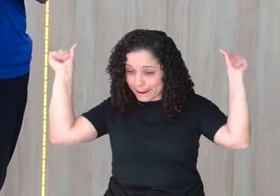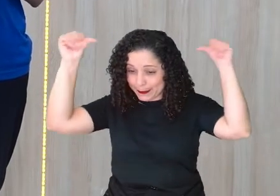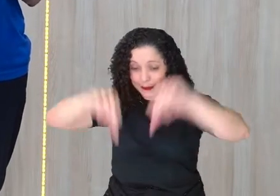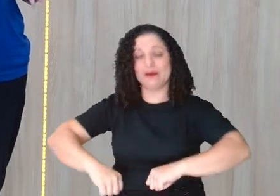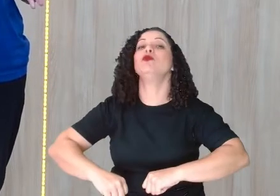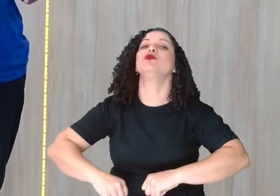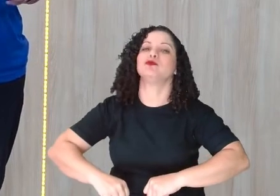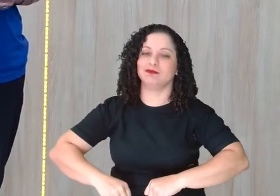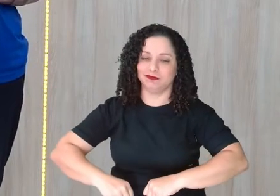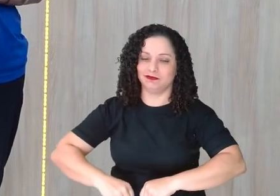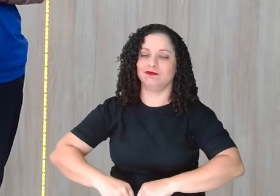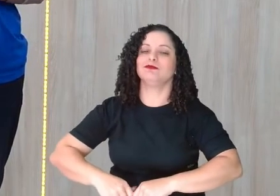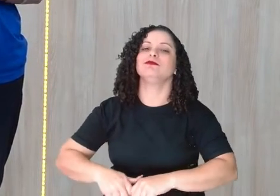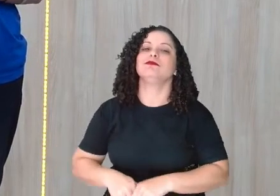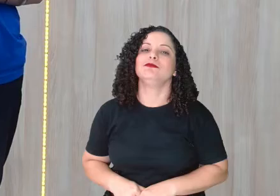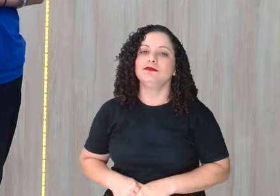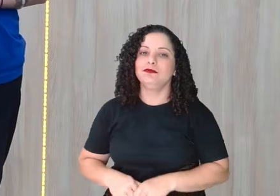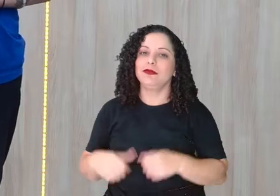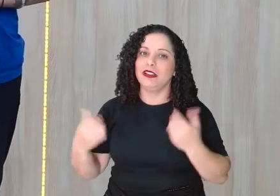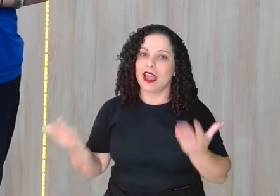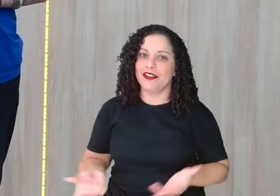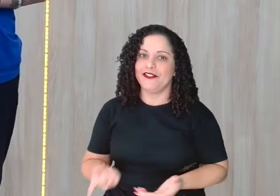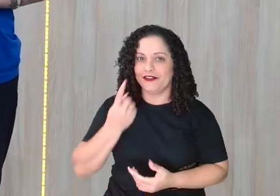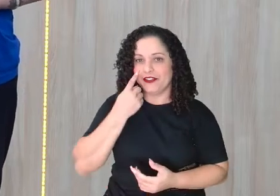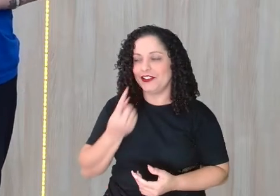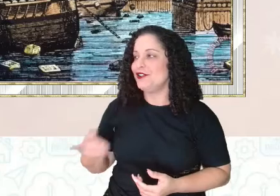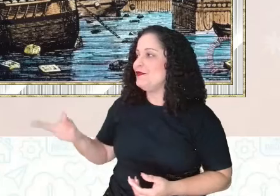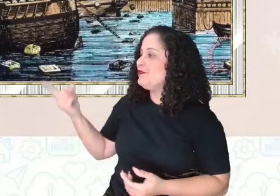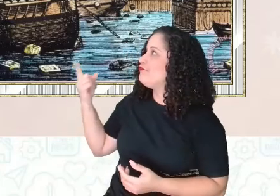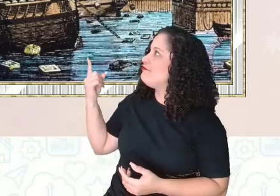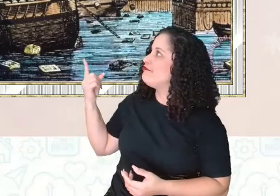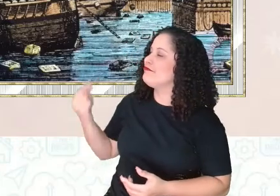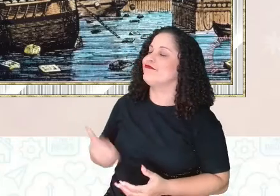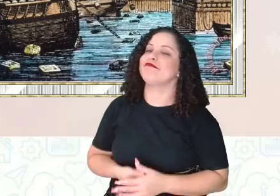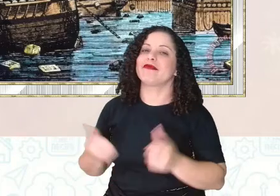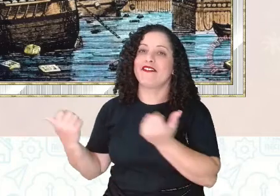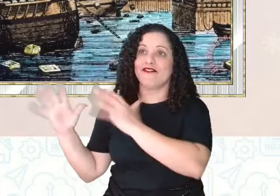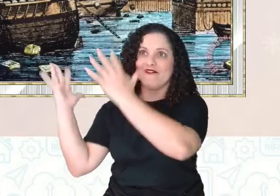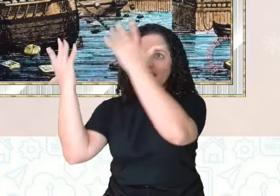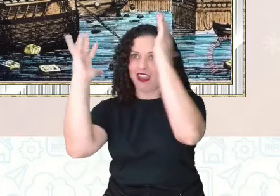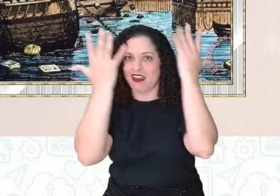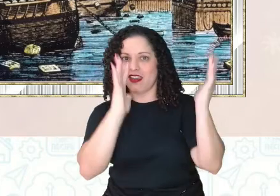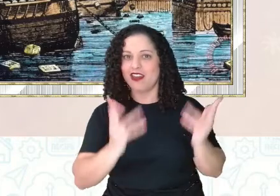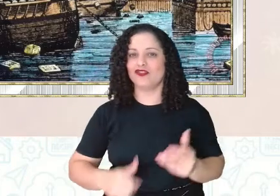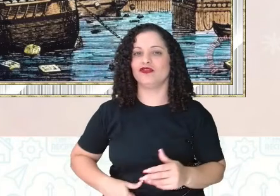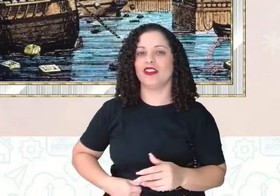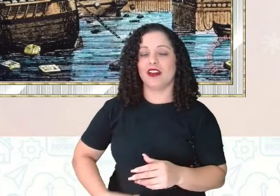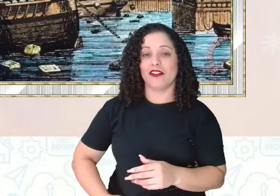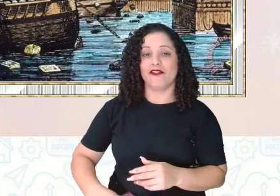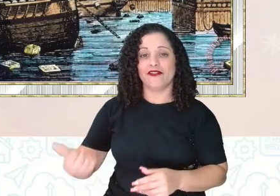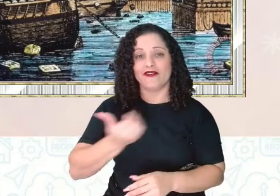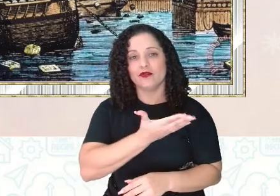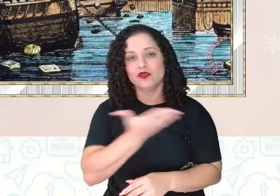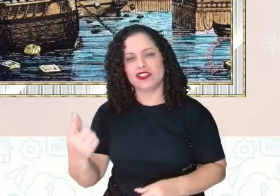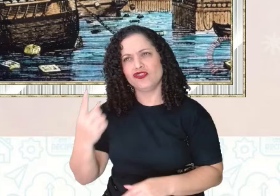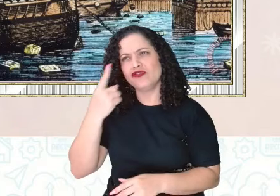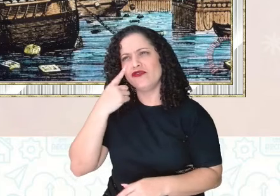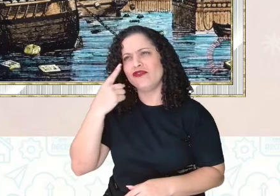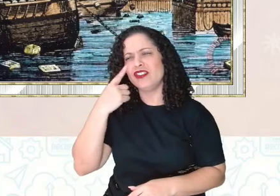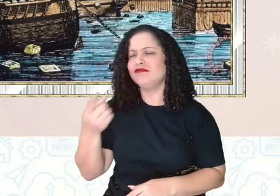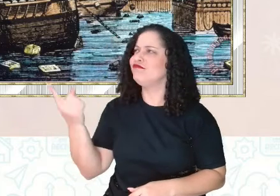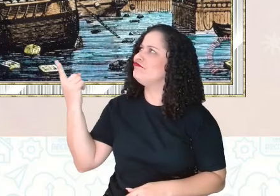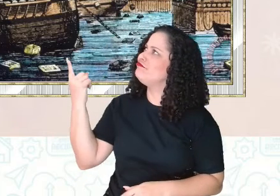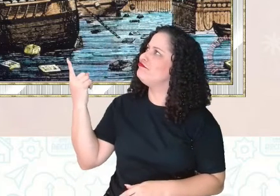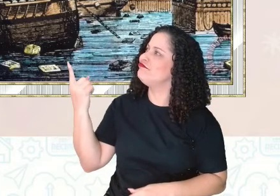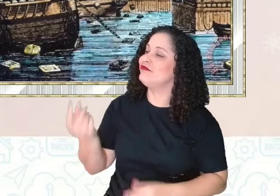o estopim de tudo, né? E aí vejam essas imagens, essa festa de chá de Boston, eu acho que dá para vocês observarem aí,